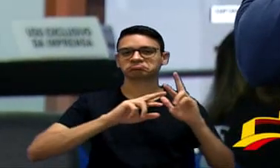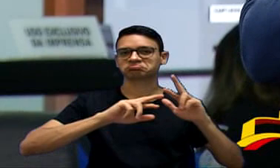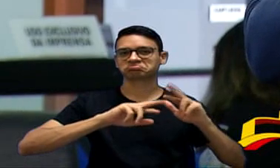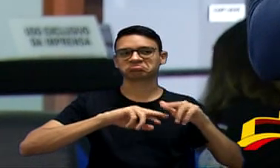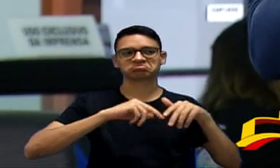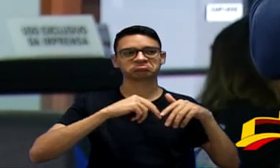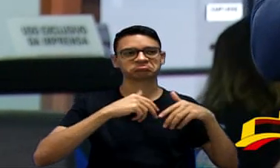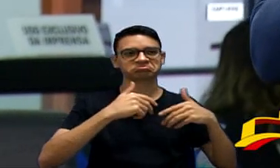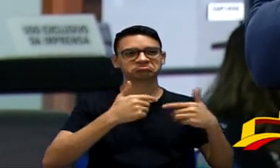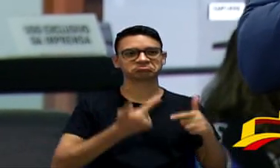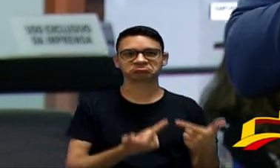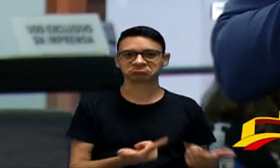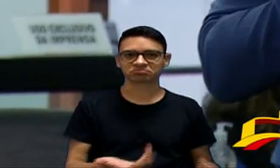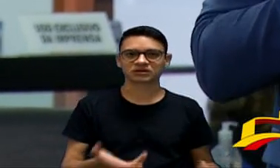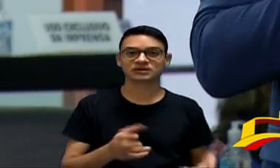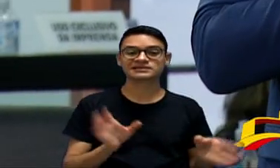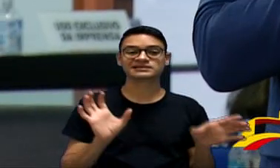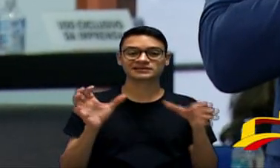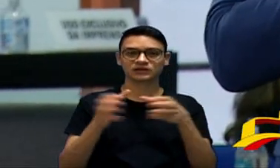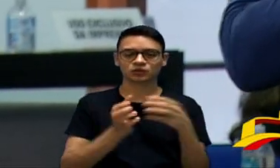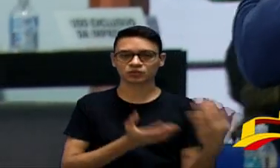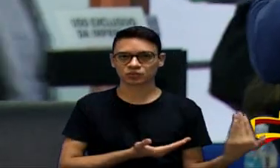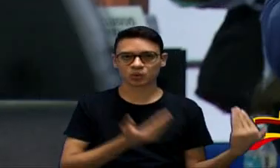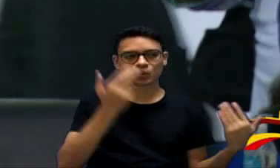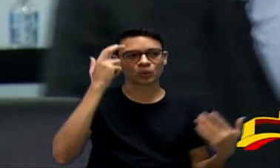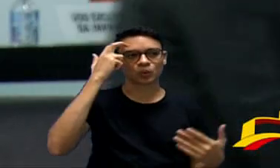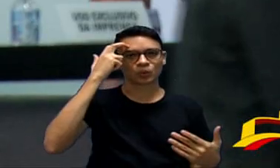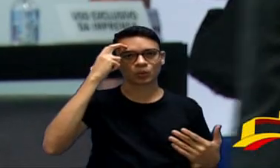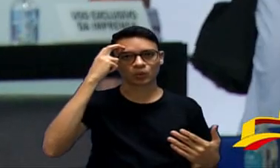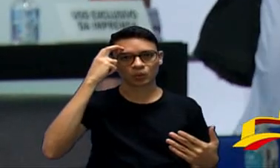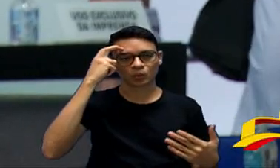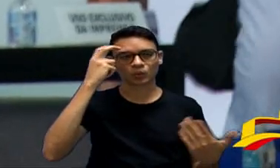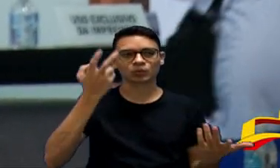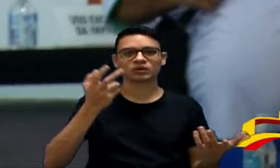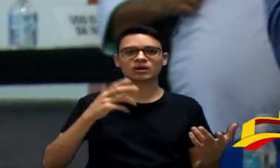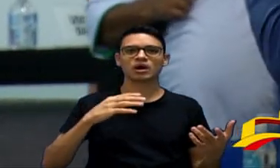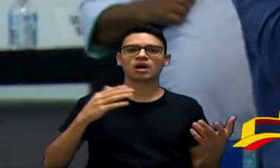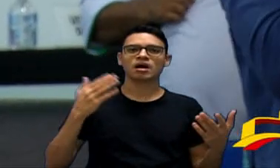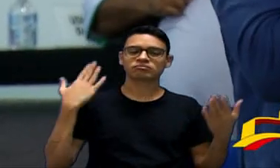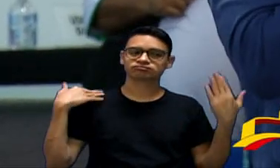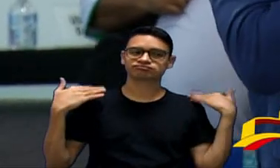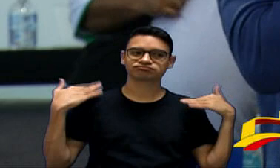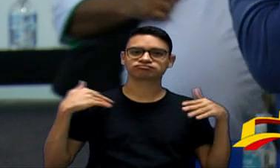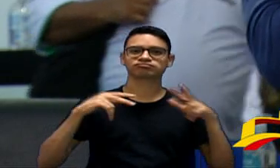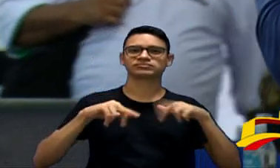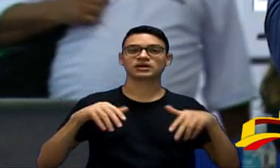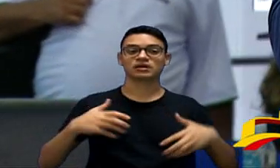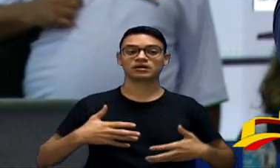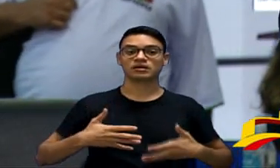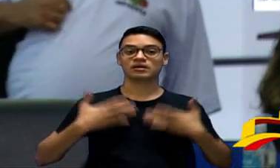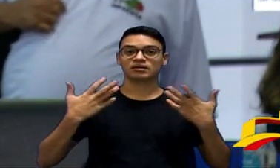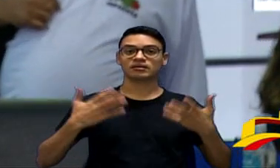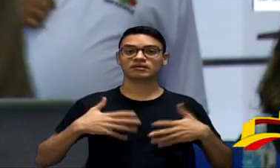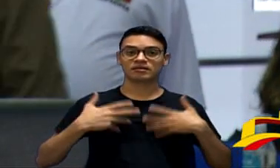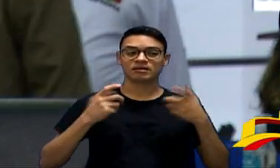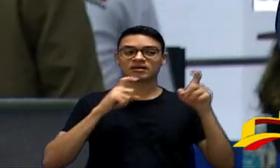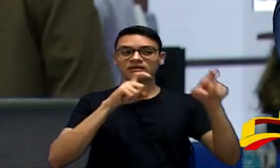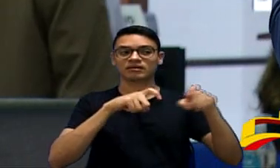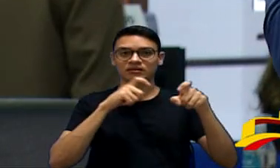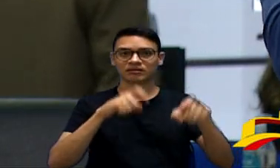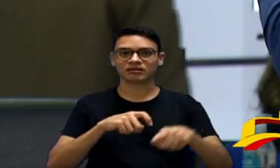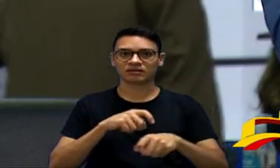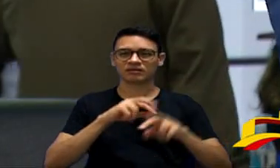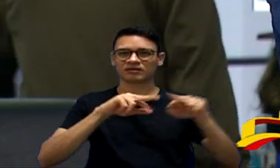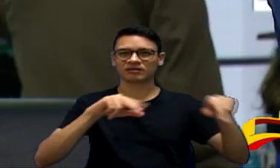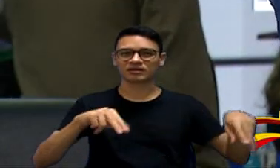o jovem, você traz cultura, traz diversão. Não, eu vim da periferia também, Cristiano, e sabe, incomoda